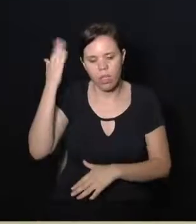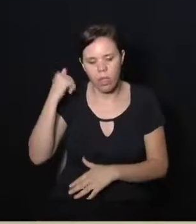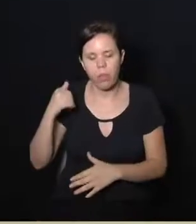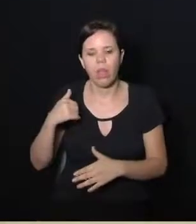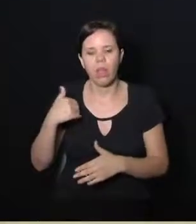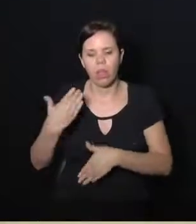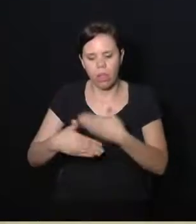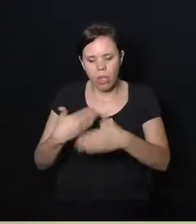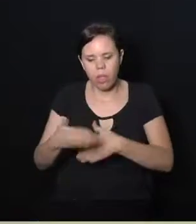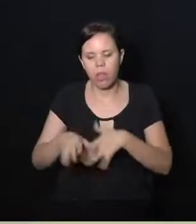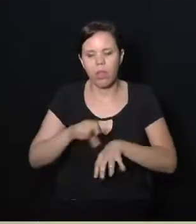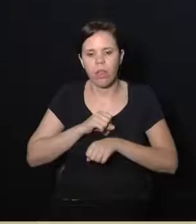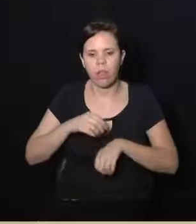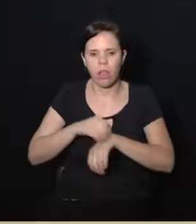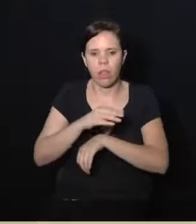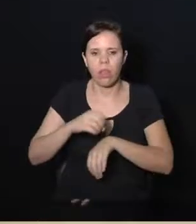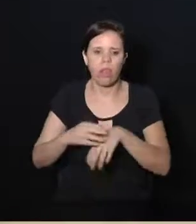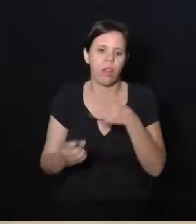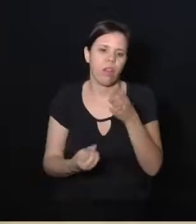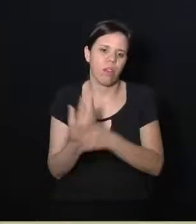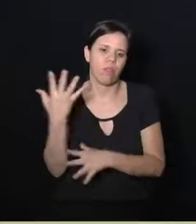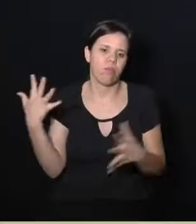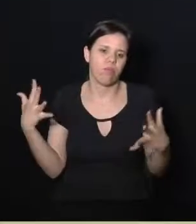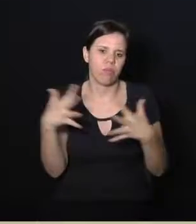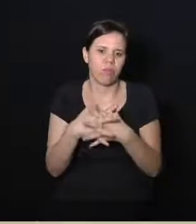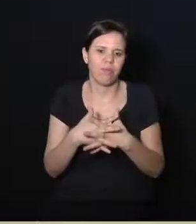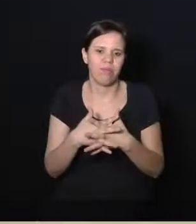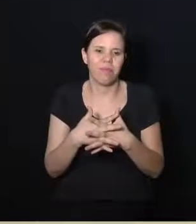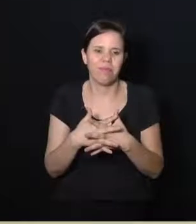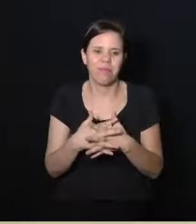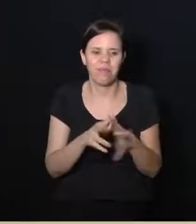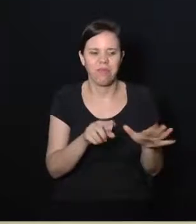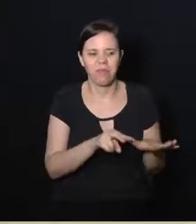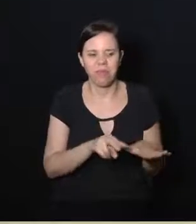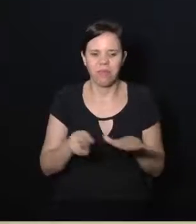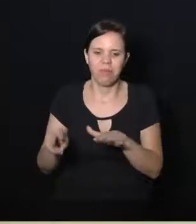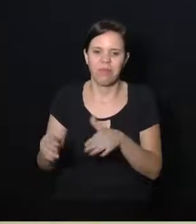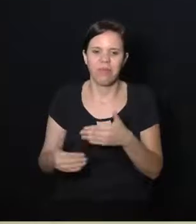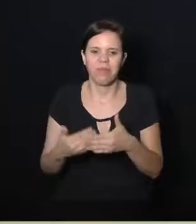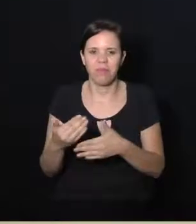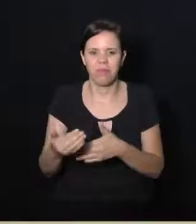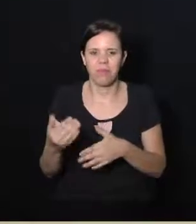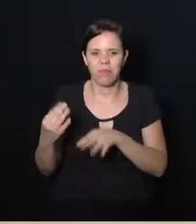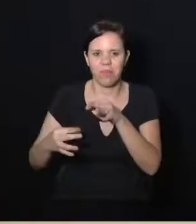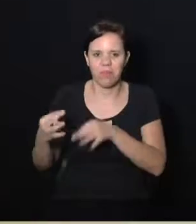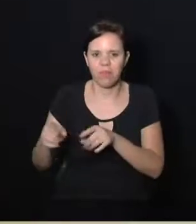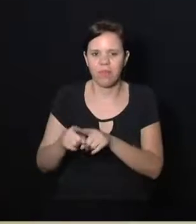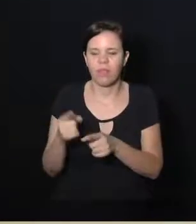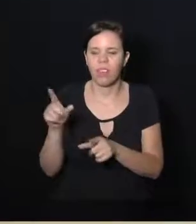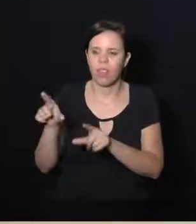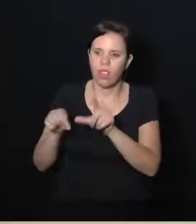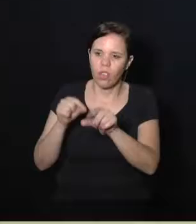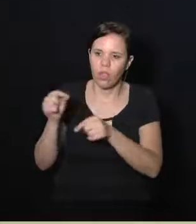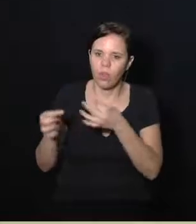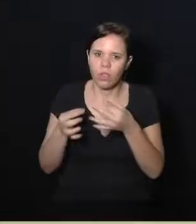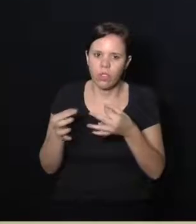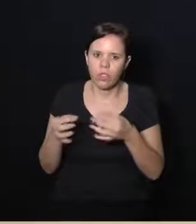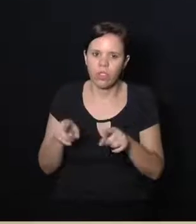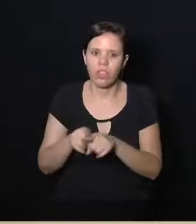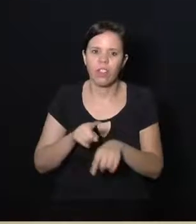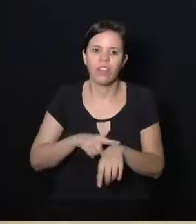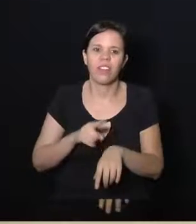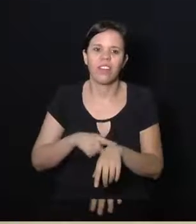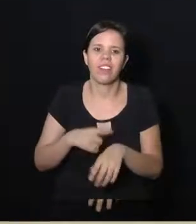né, é um problema complexo, e assim, a partir dessa audiência que nós já coletamos algumas sugestões, e na hora